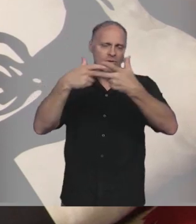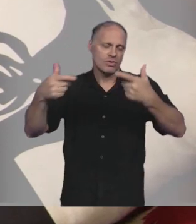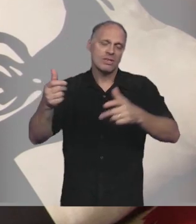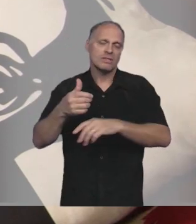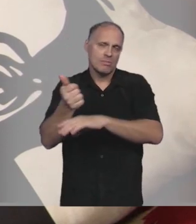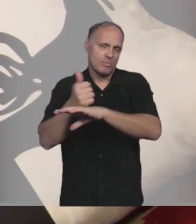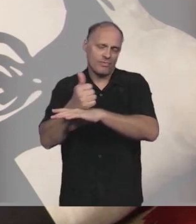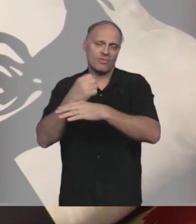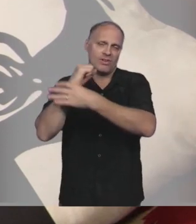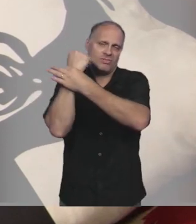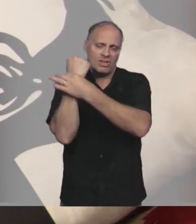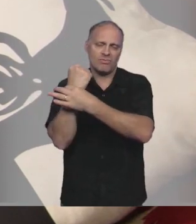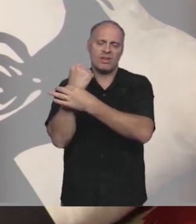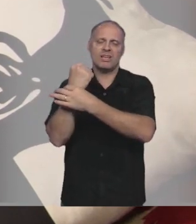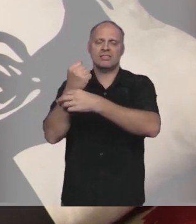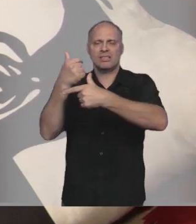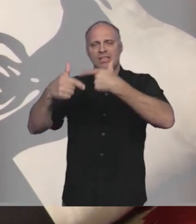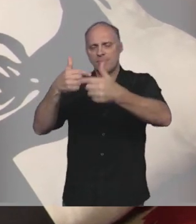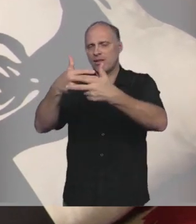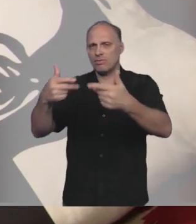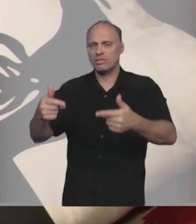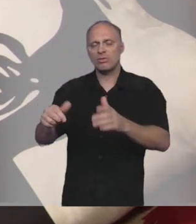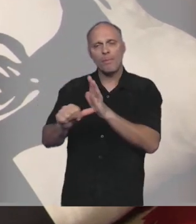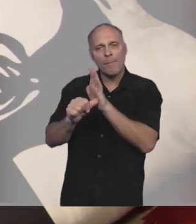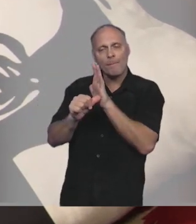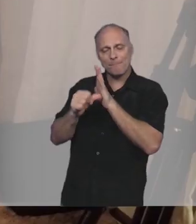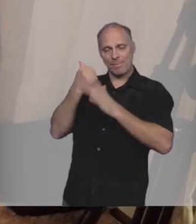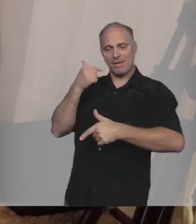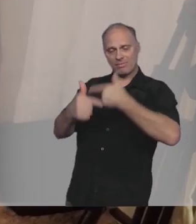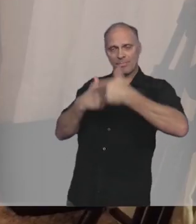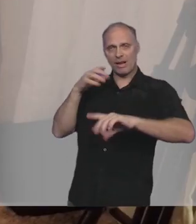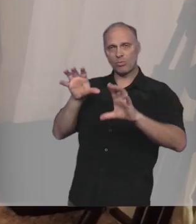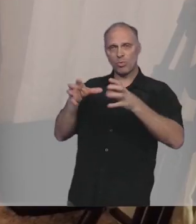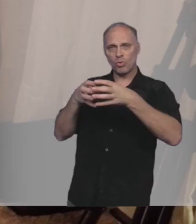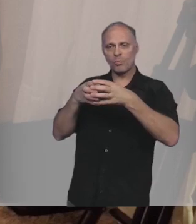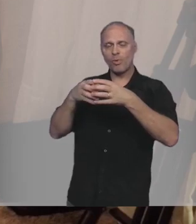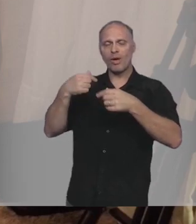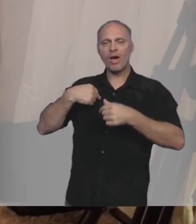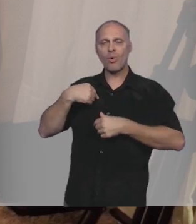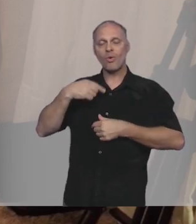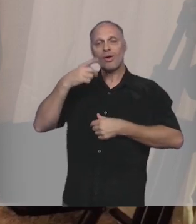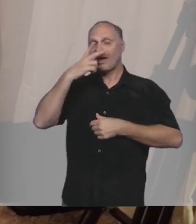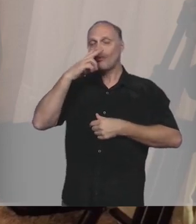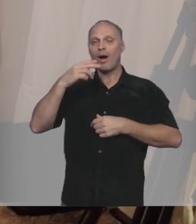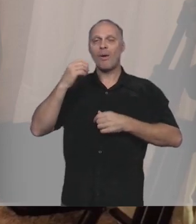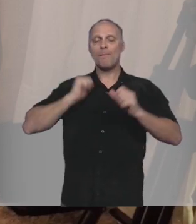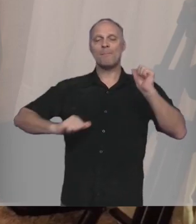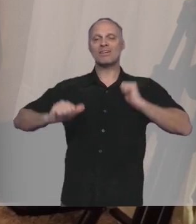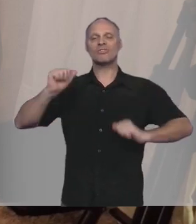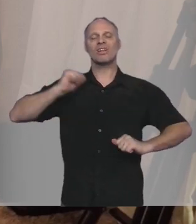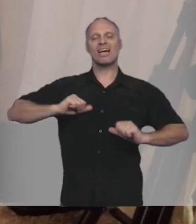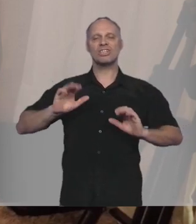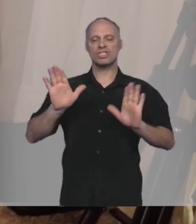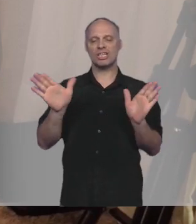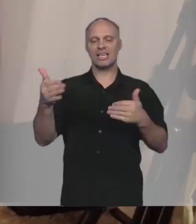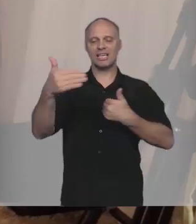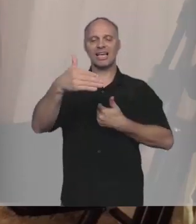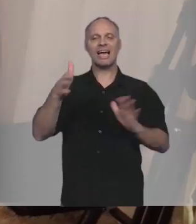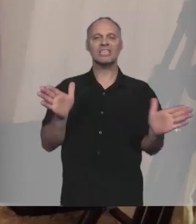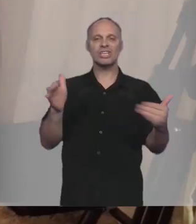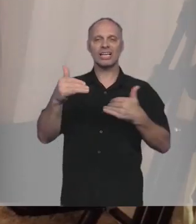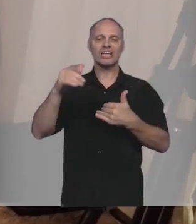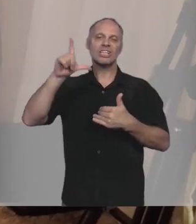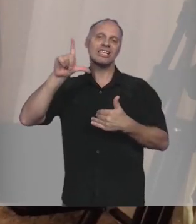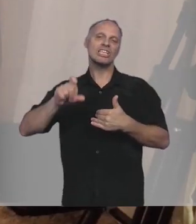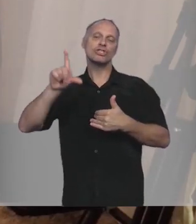enfim. O meu primeiro trabalho com o grupo era uma caixa. Eu me vestia de caixa